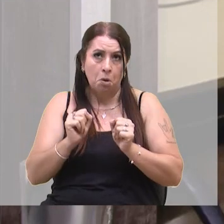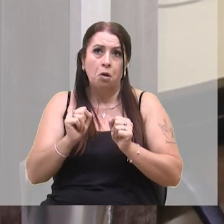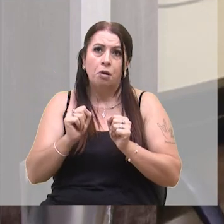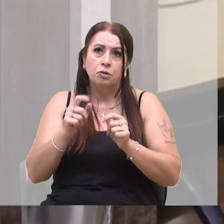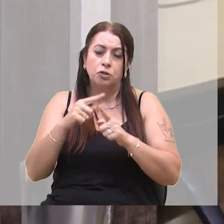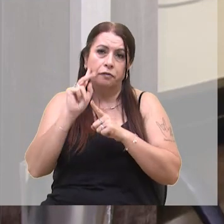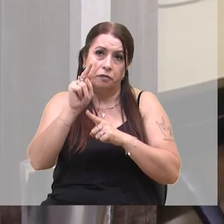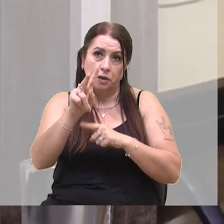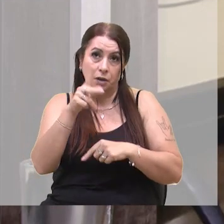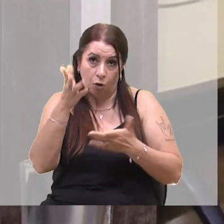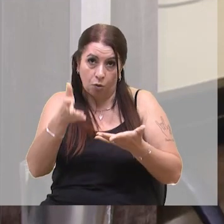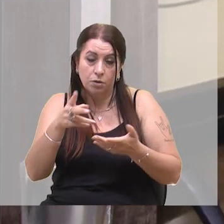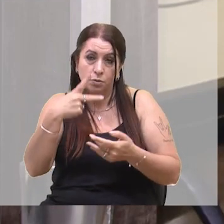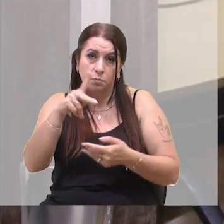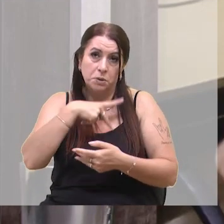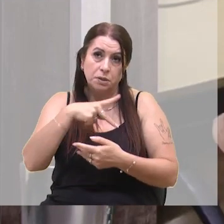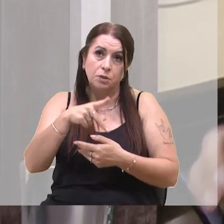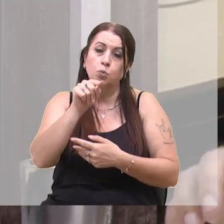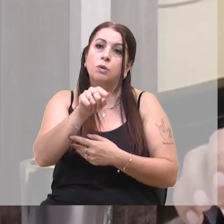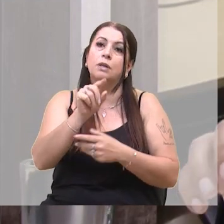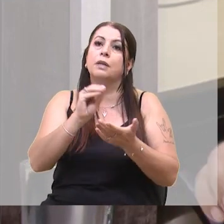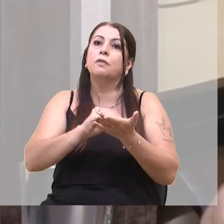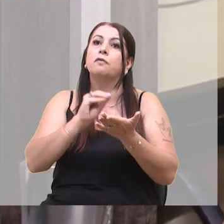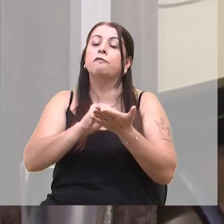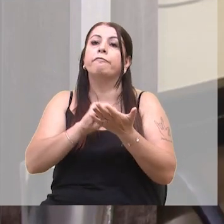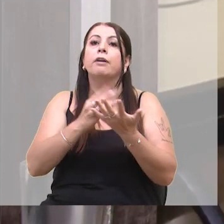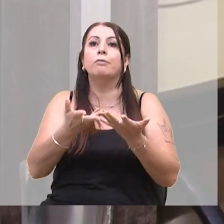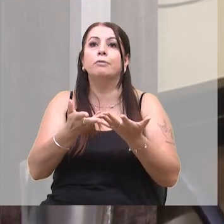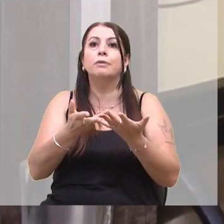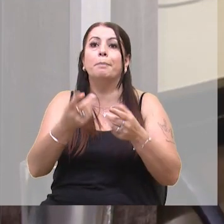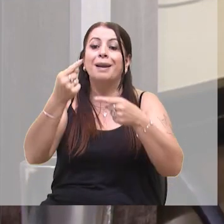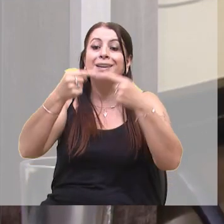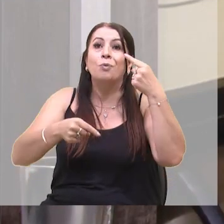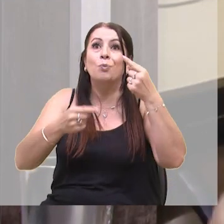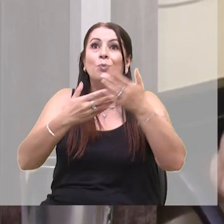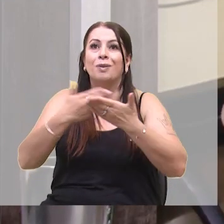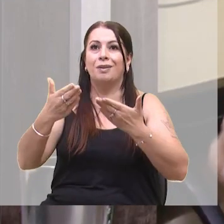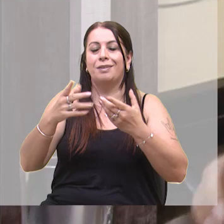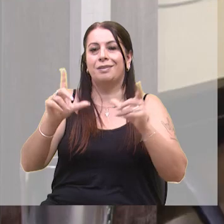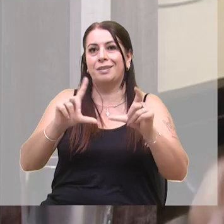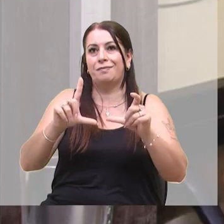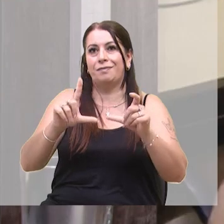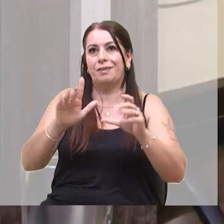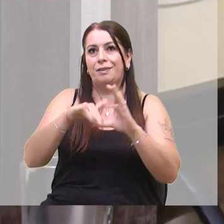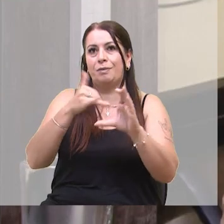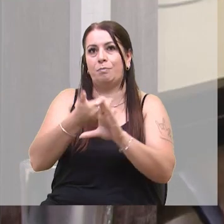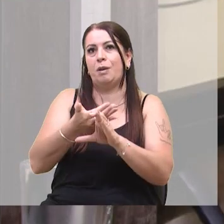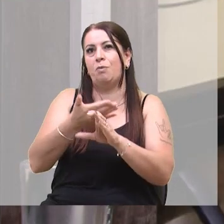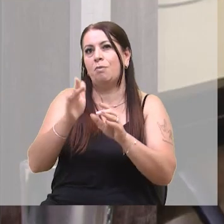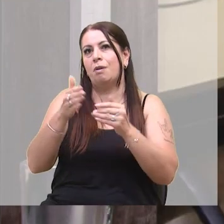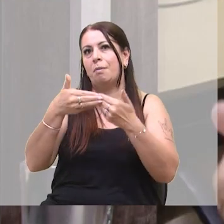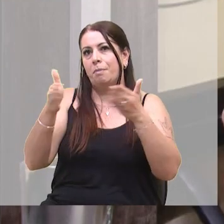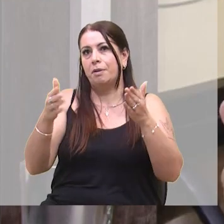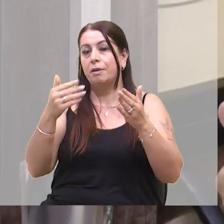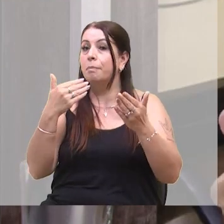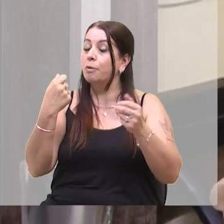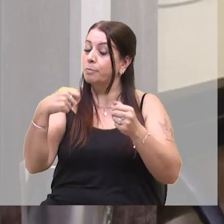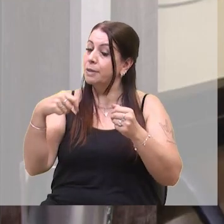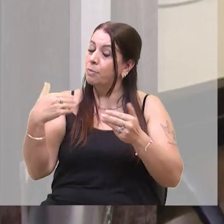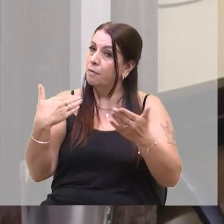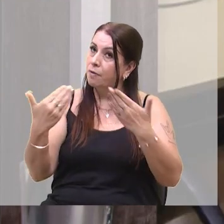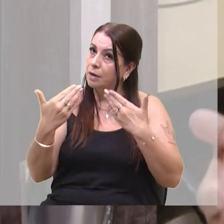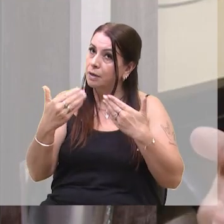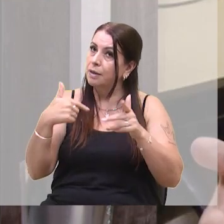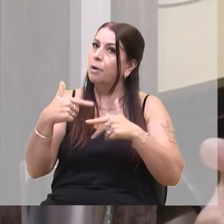conseguir assistir a TV Câmara. Pode desembocar na sua presidência O que falta para inaugurarmos, então,